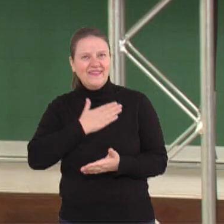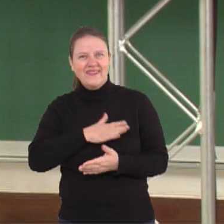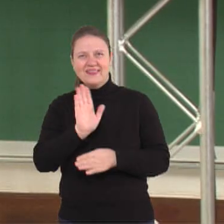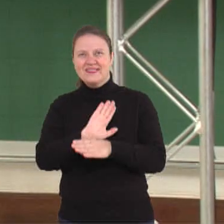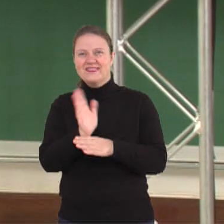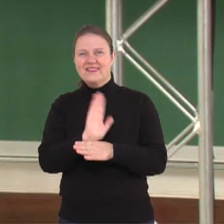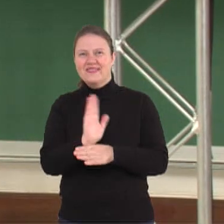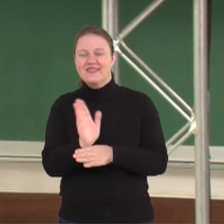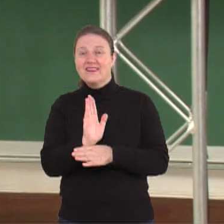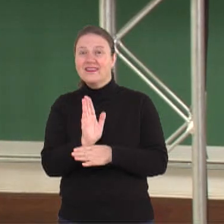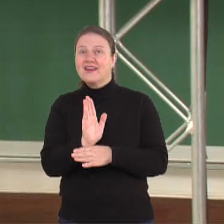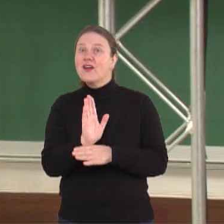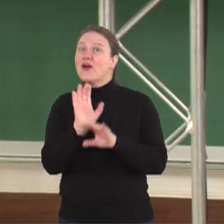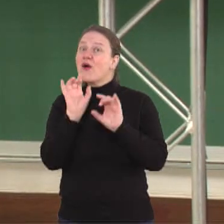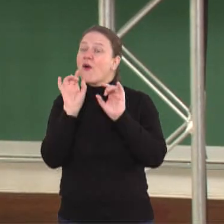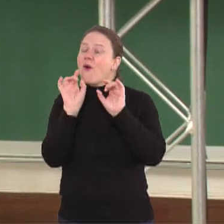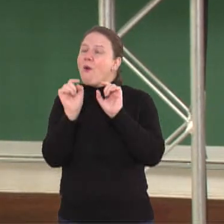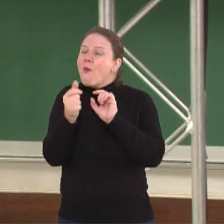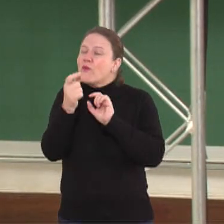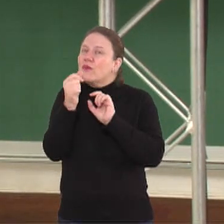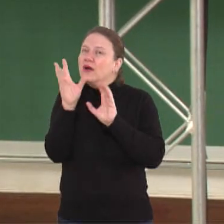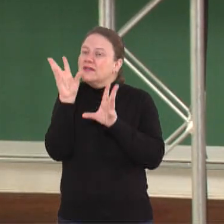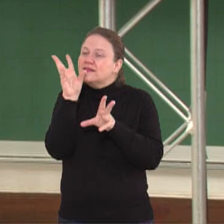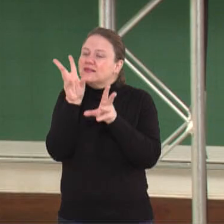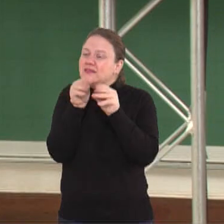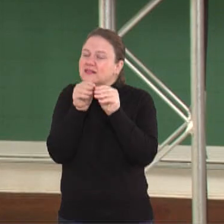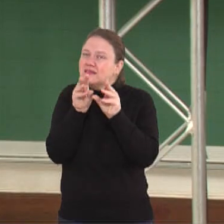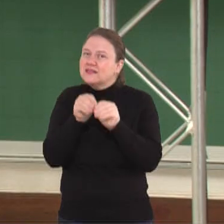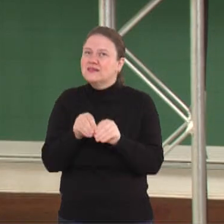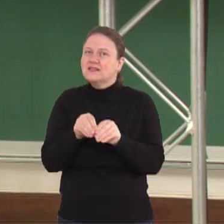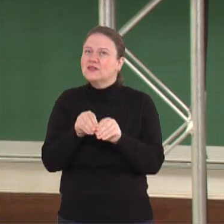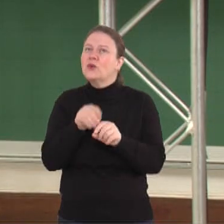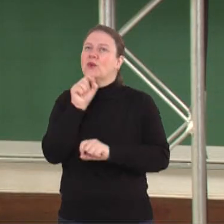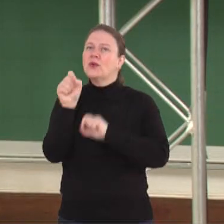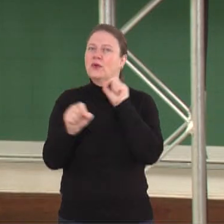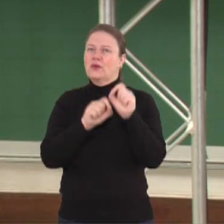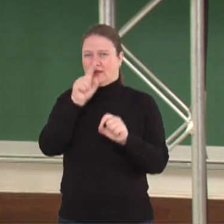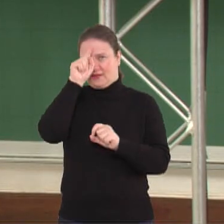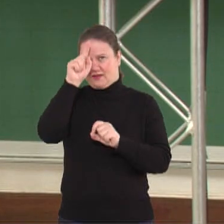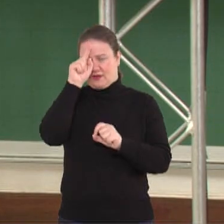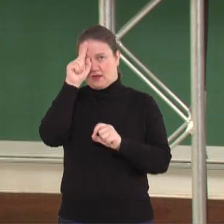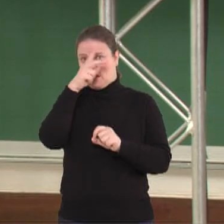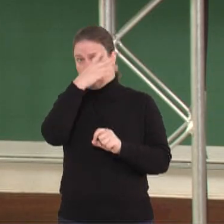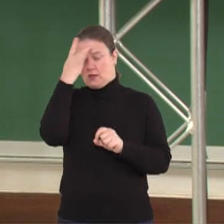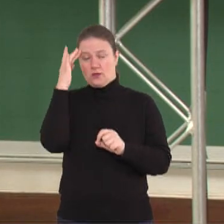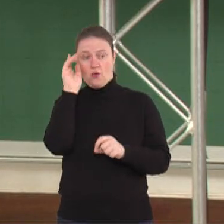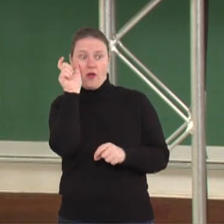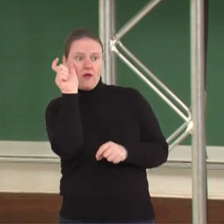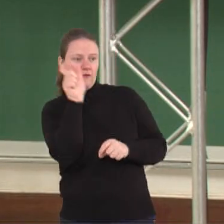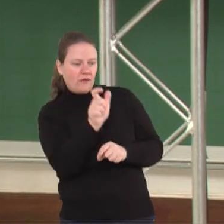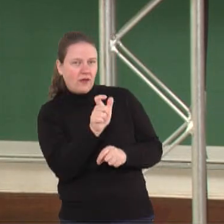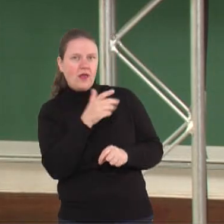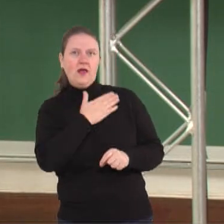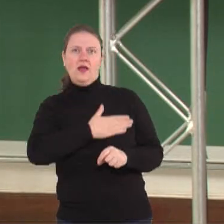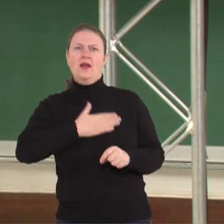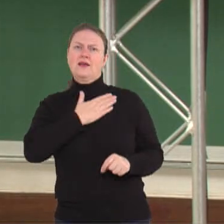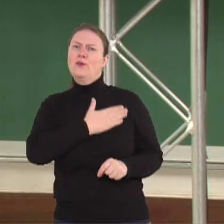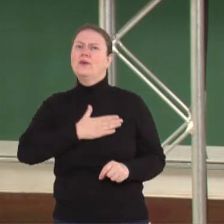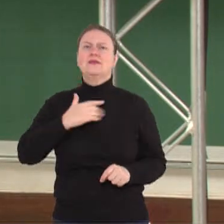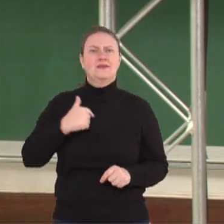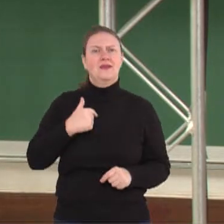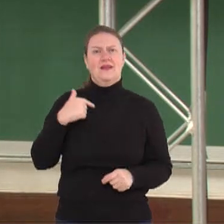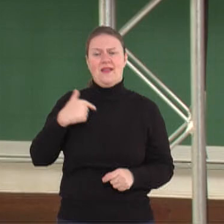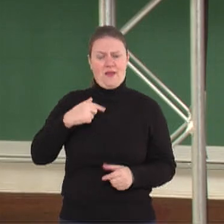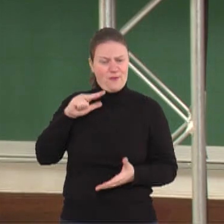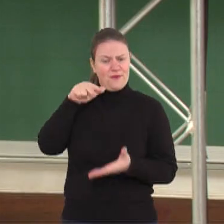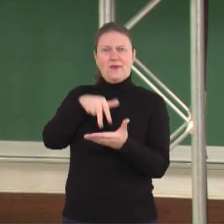eu já estou quase fazendo uma resenha. Então a resenha ela vai tratar justamente dessa ideia, quando alguém assiste um filme e se posiciona diante dele